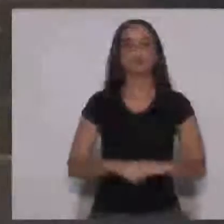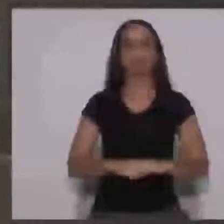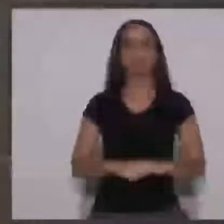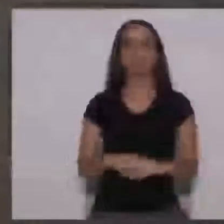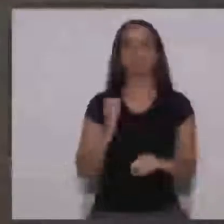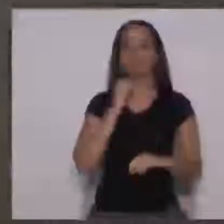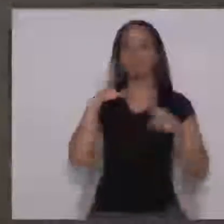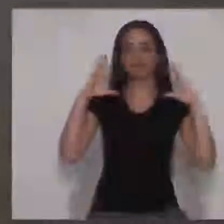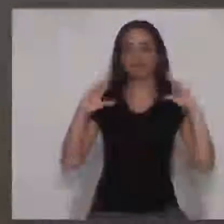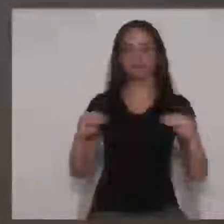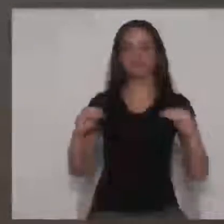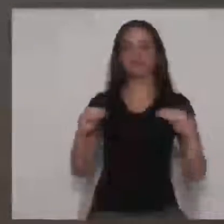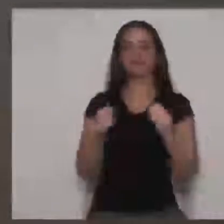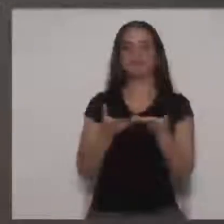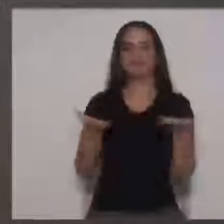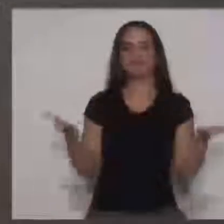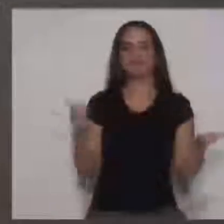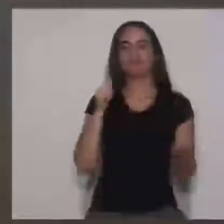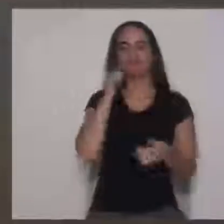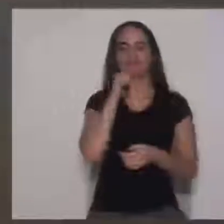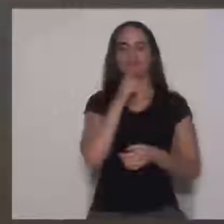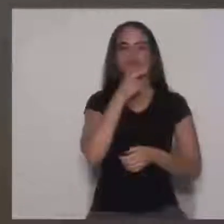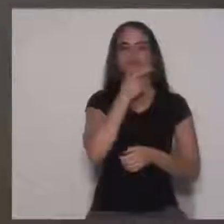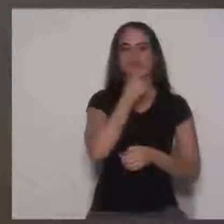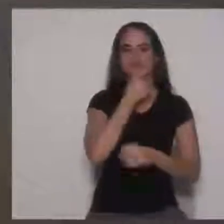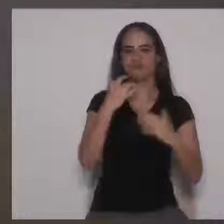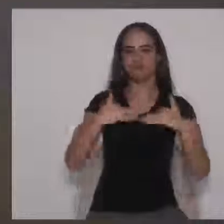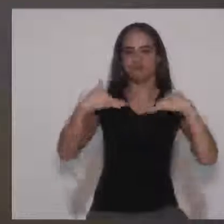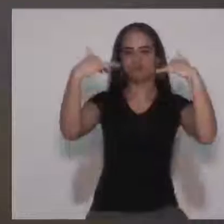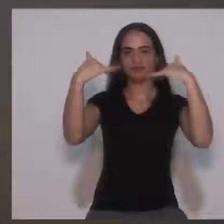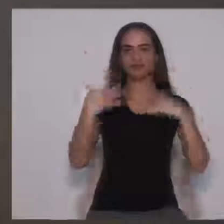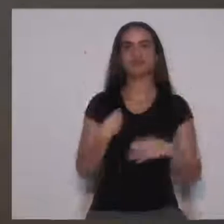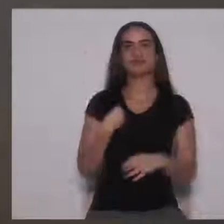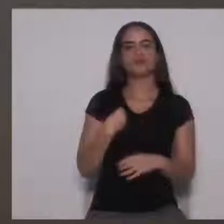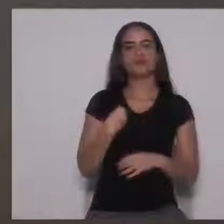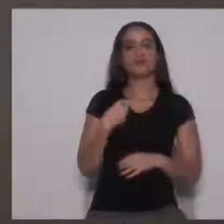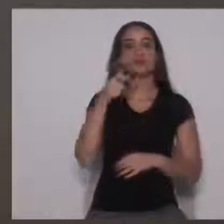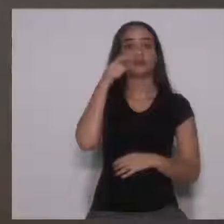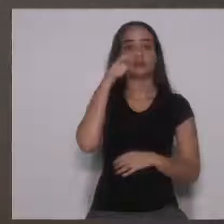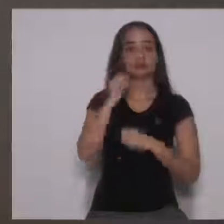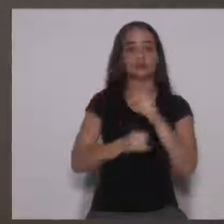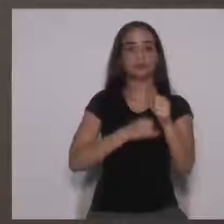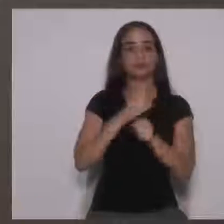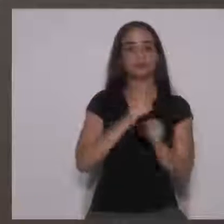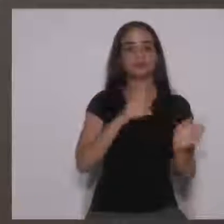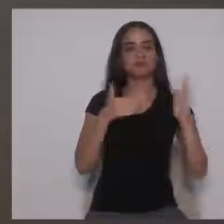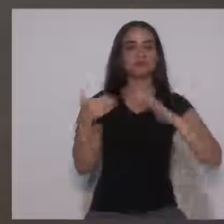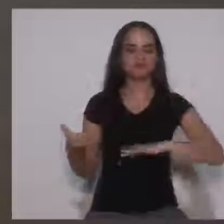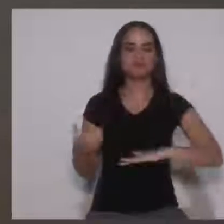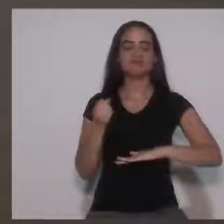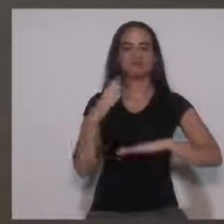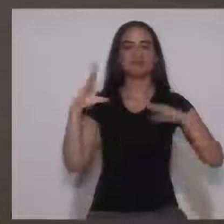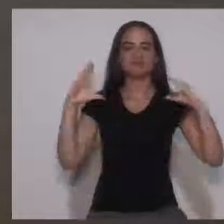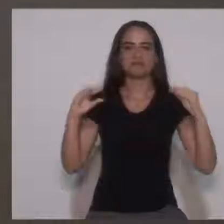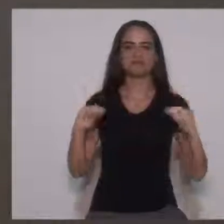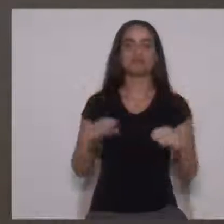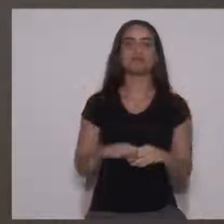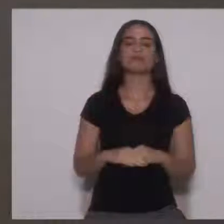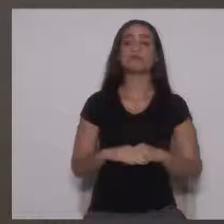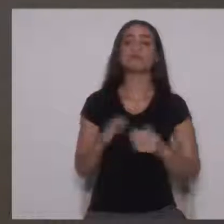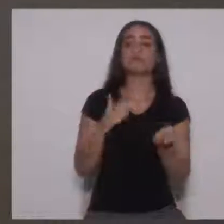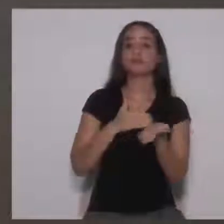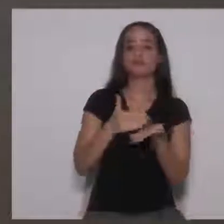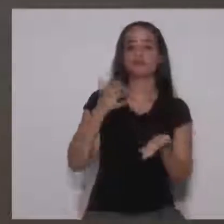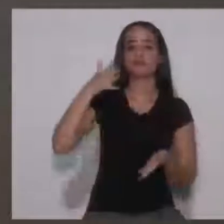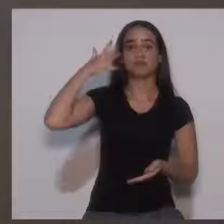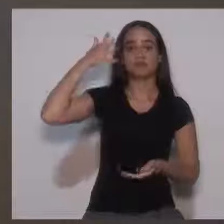Boa noite a todas as cidadãs, todos os cidadãos presentes, aqueles internautas que nos assistem. Em primeiro lugar, eu queria